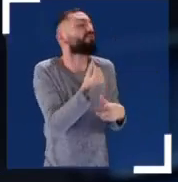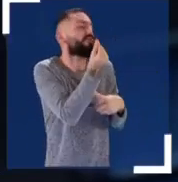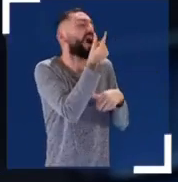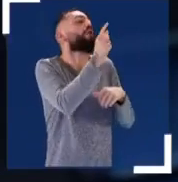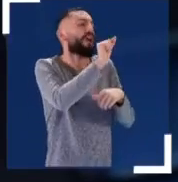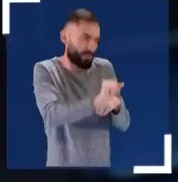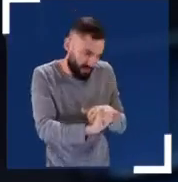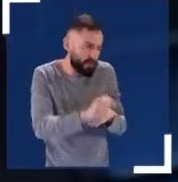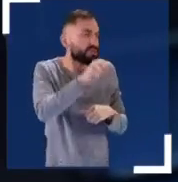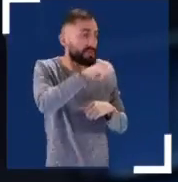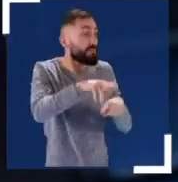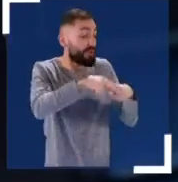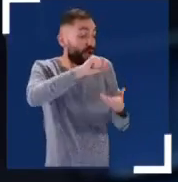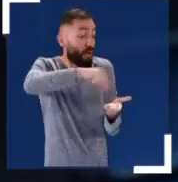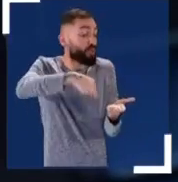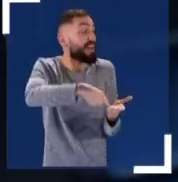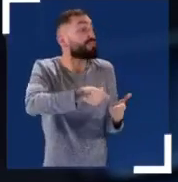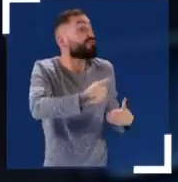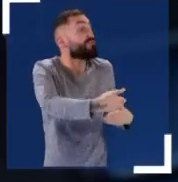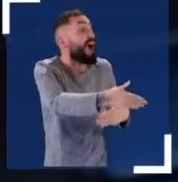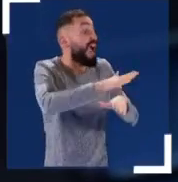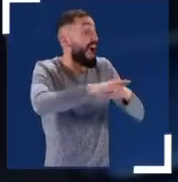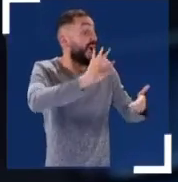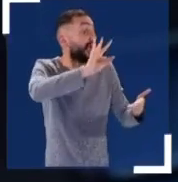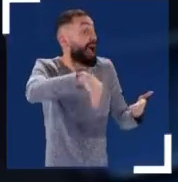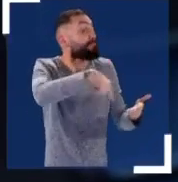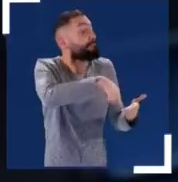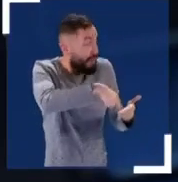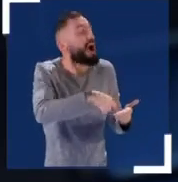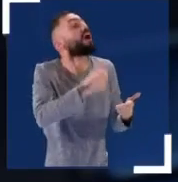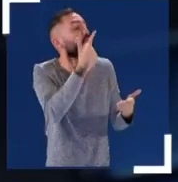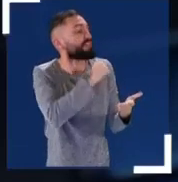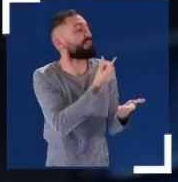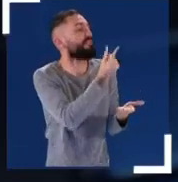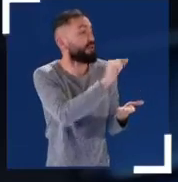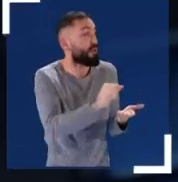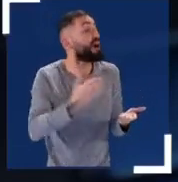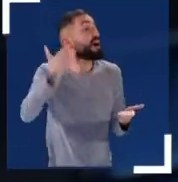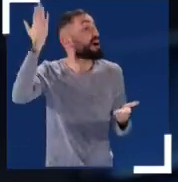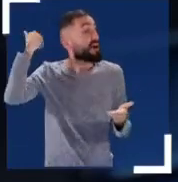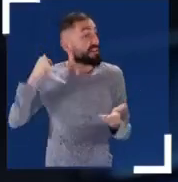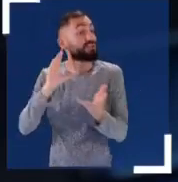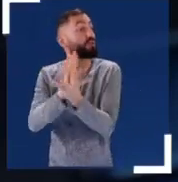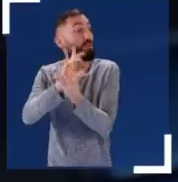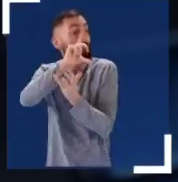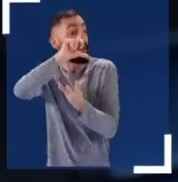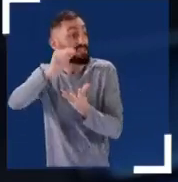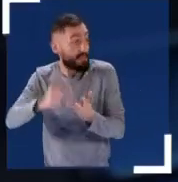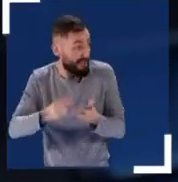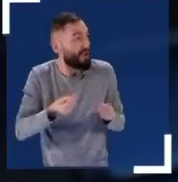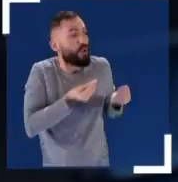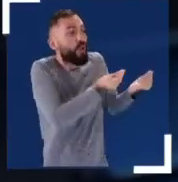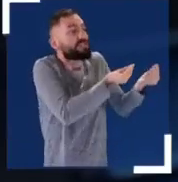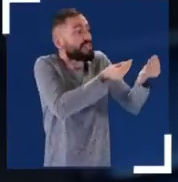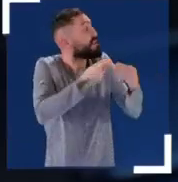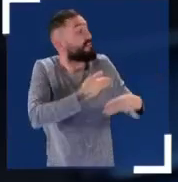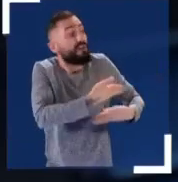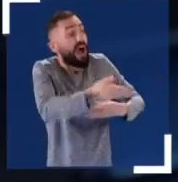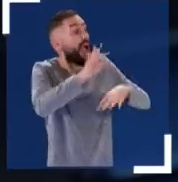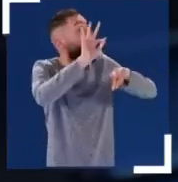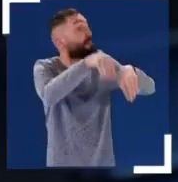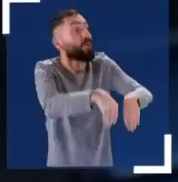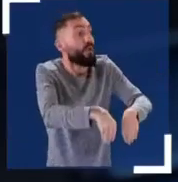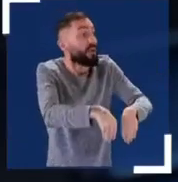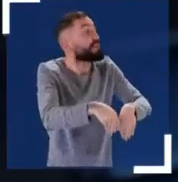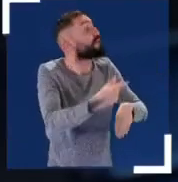fazer isso porque os contratos estão vencendo. As concessões que foram no tempo do PSDB estão se encerrando e agora não tem mais o investimento. Então,